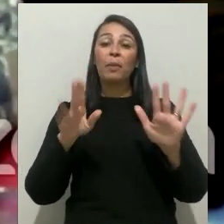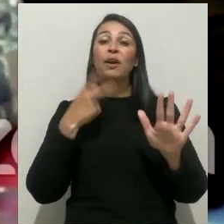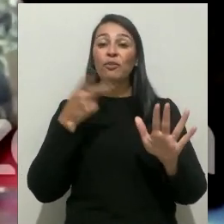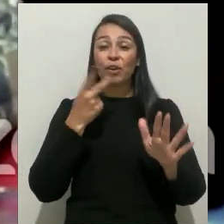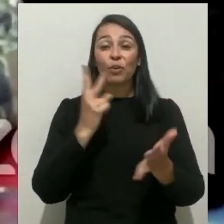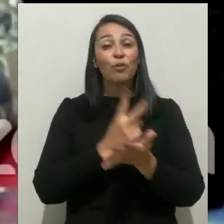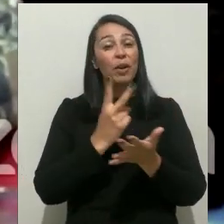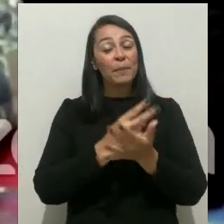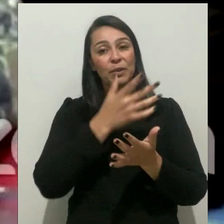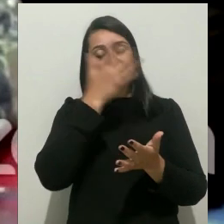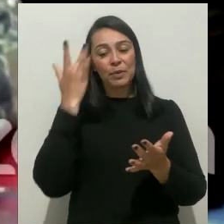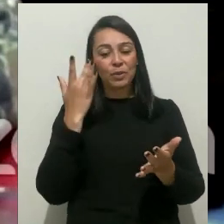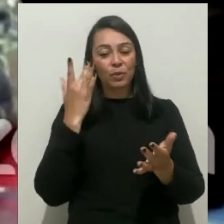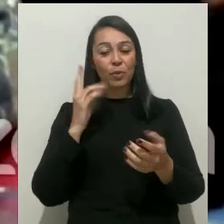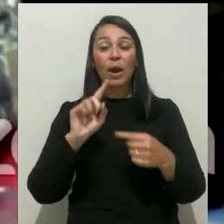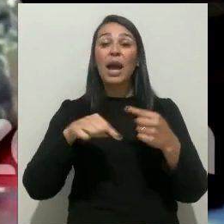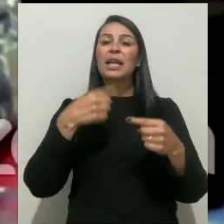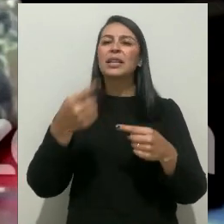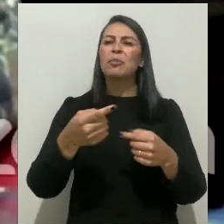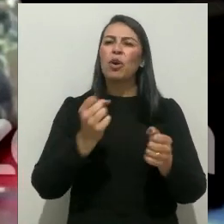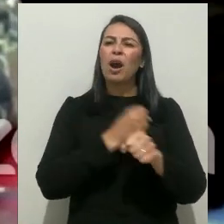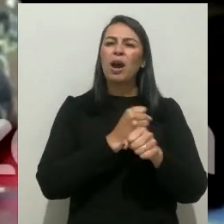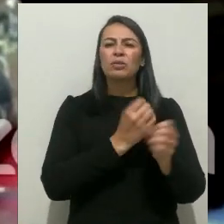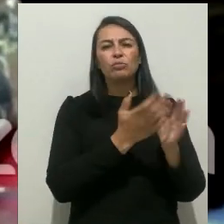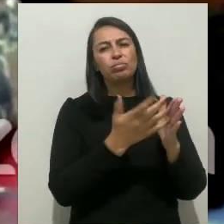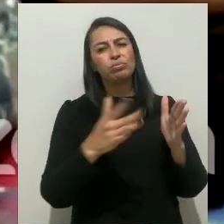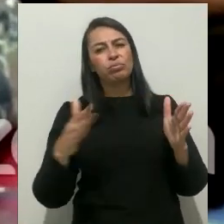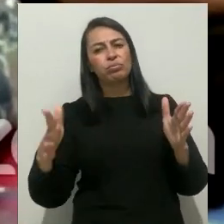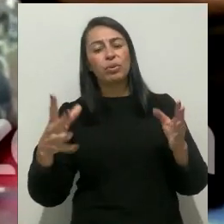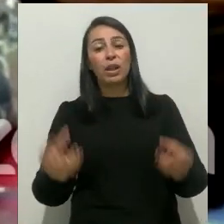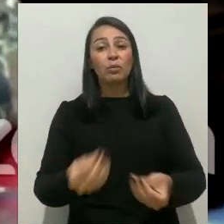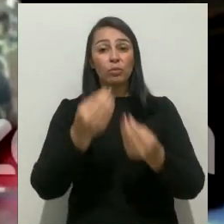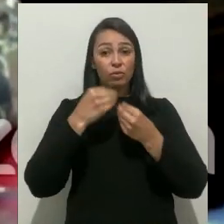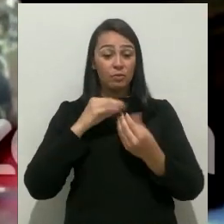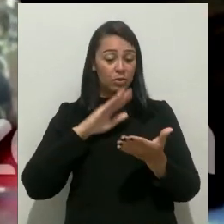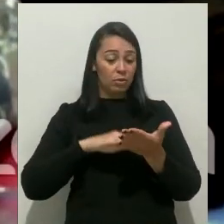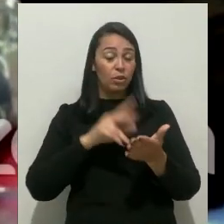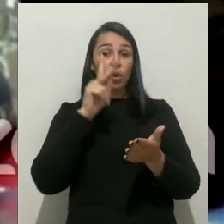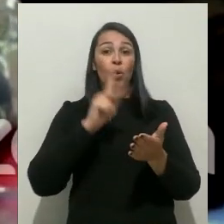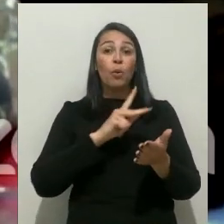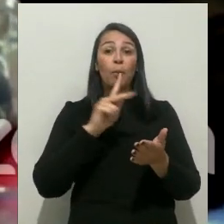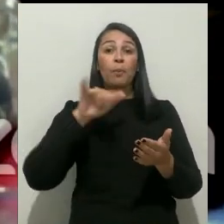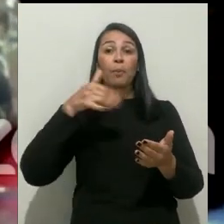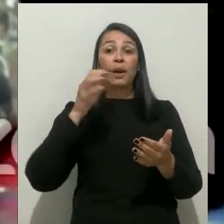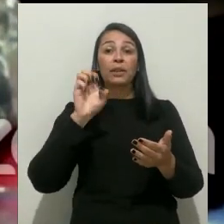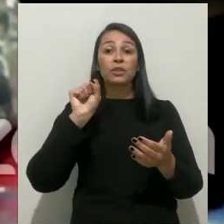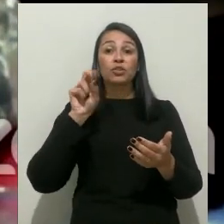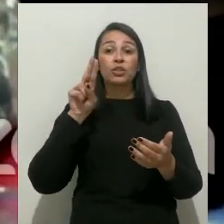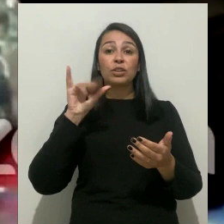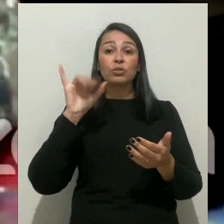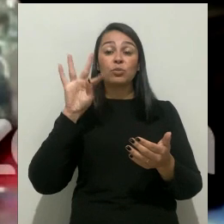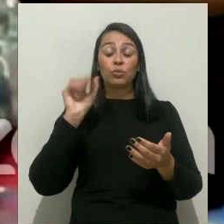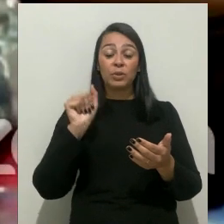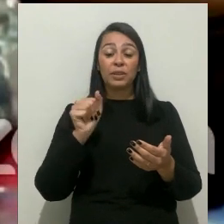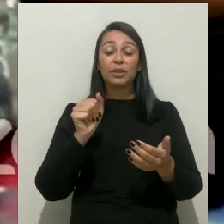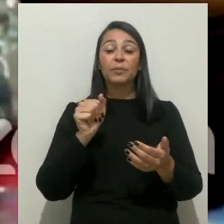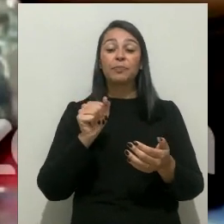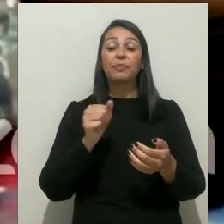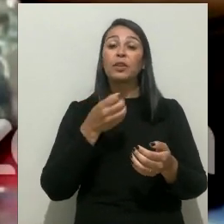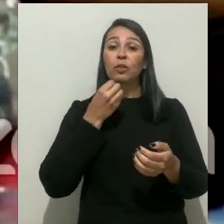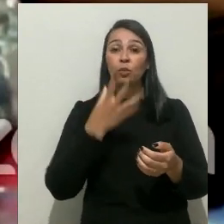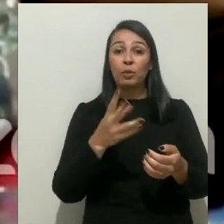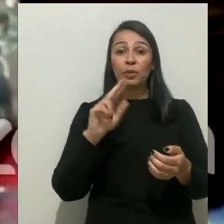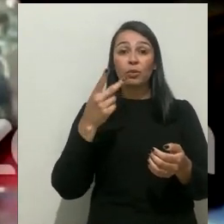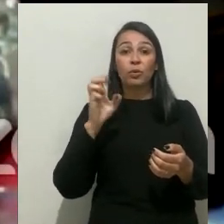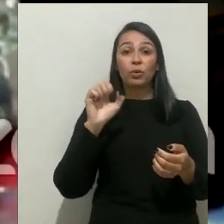E muitos anos depois eu tive um paper na minha mão, uma xerox de um livro, de um padre jesuíta, que comentava nesse paper que